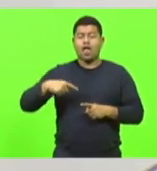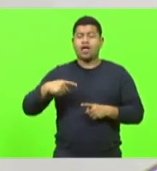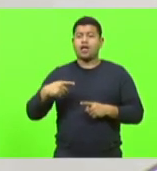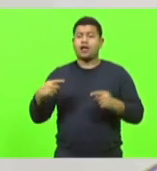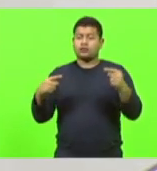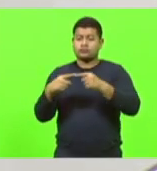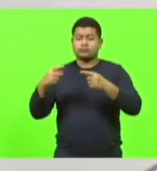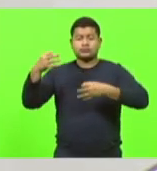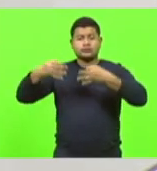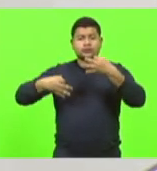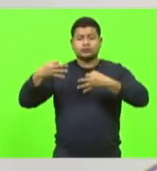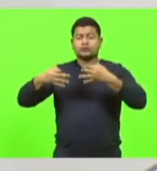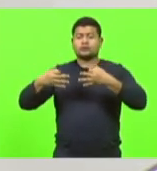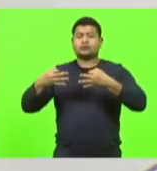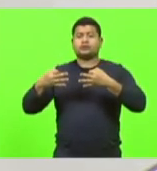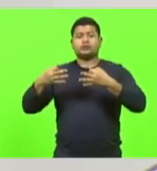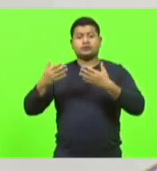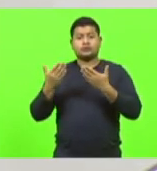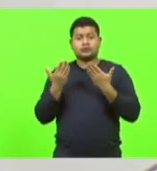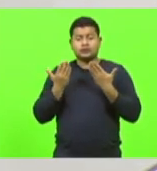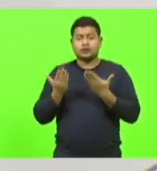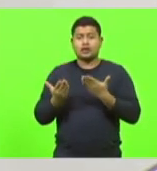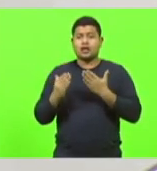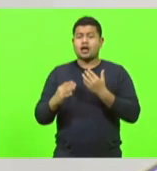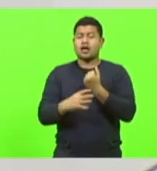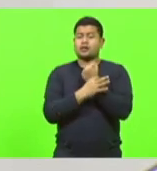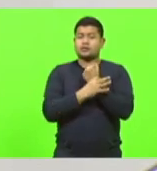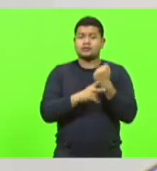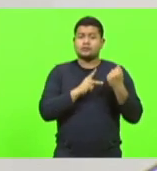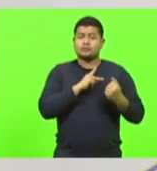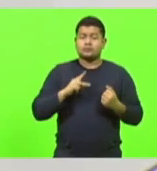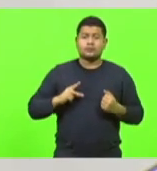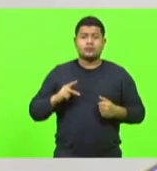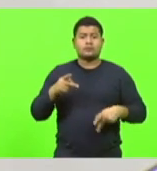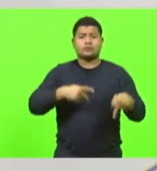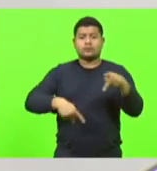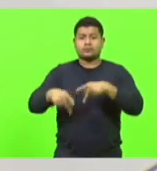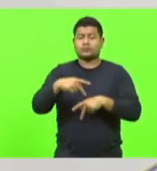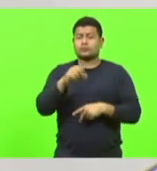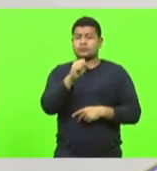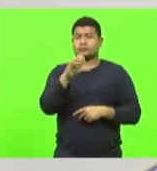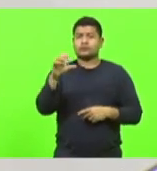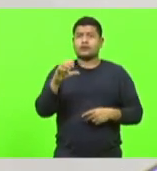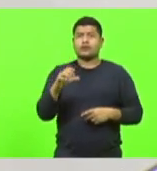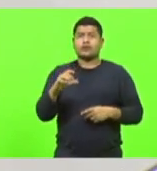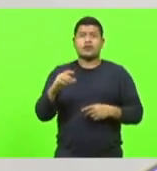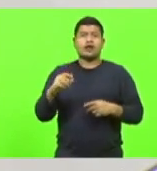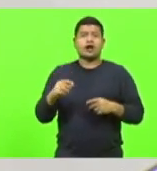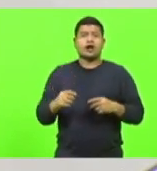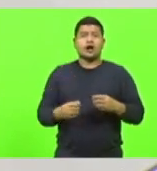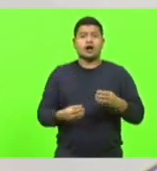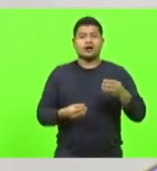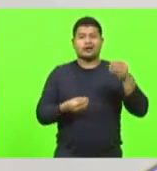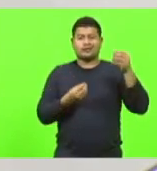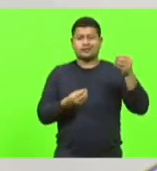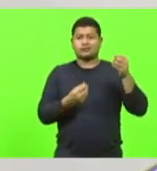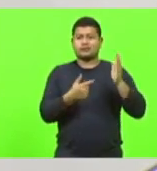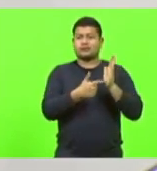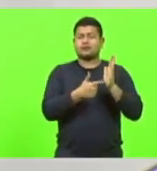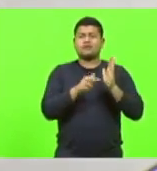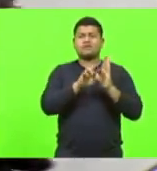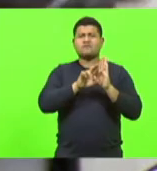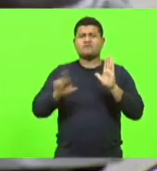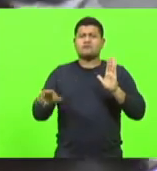para a segurança para a população de Santa Catarina tá aqui são muitos